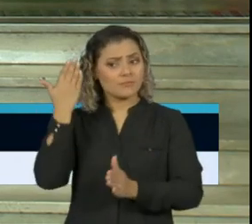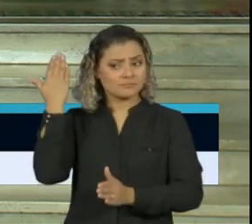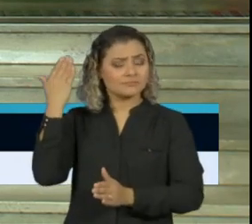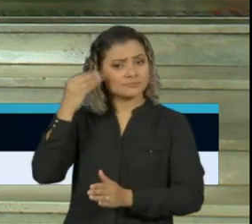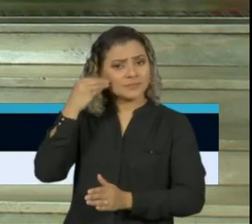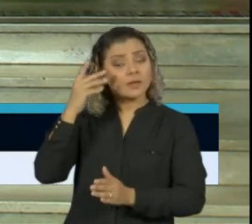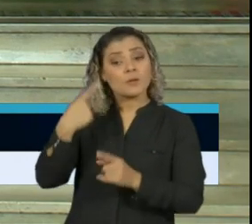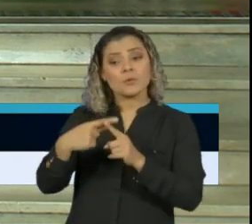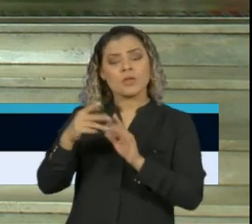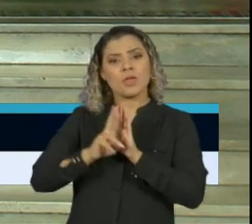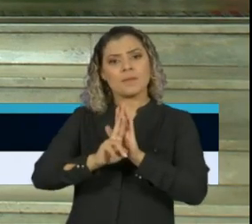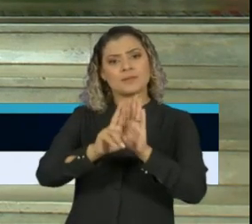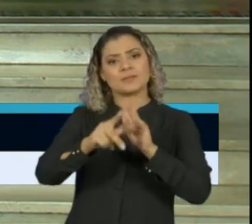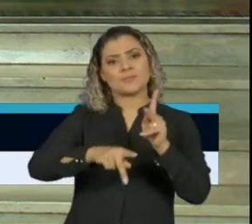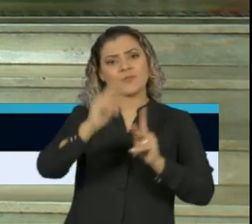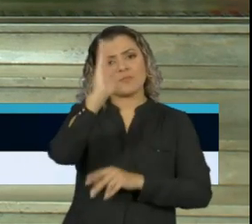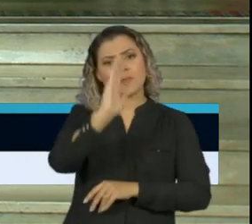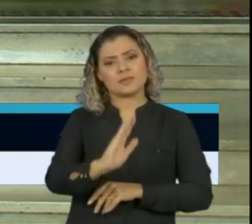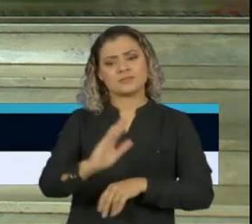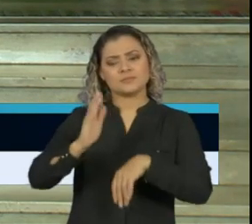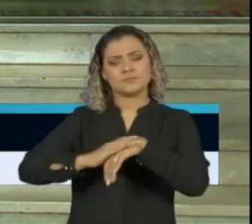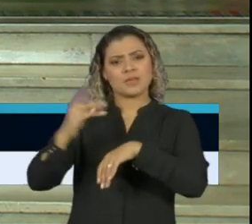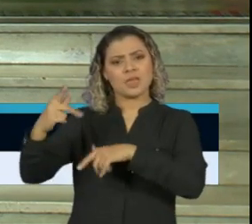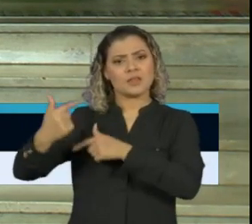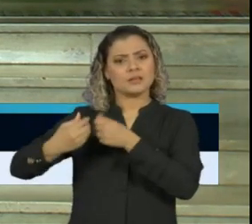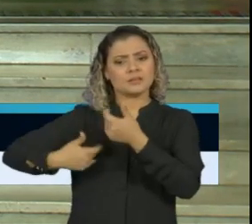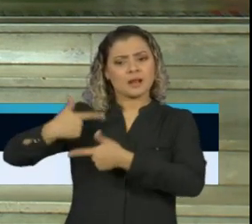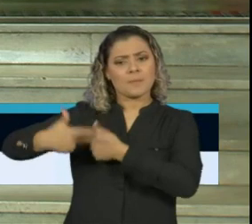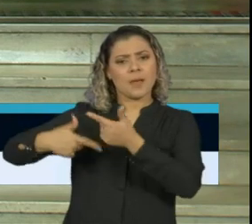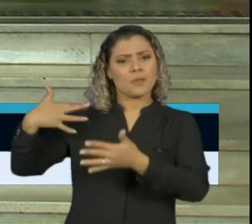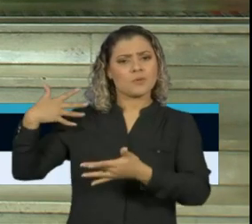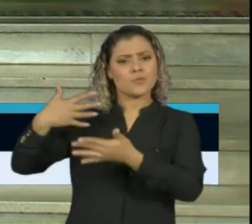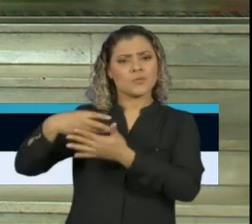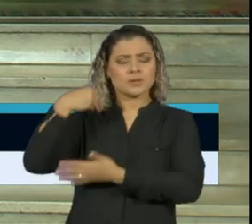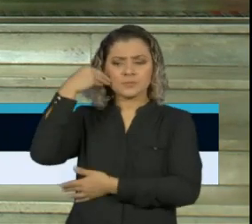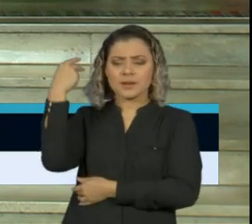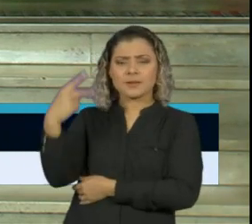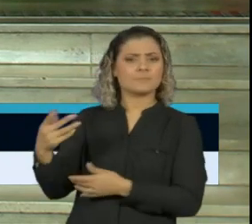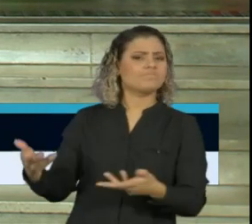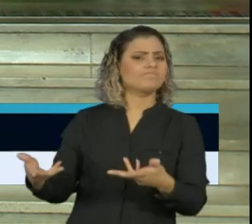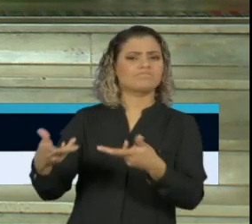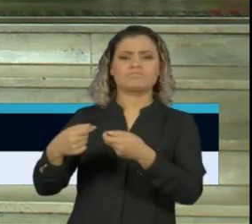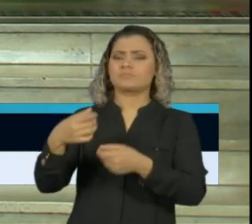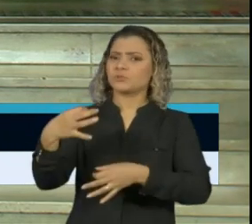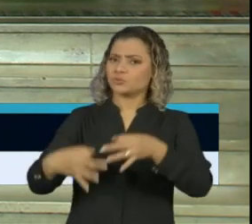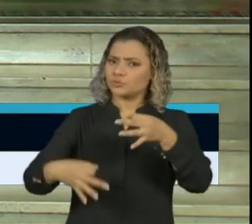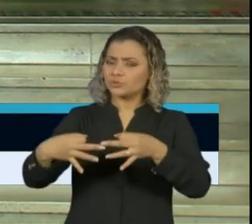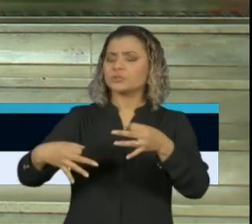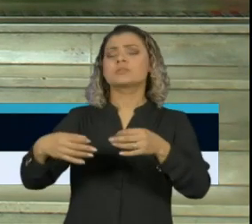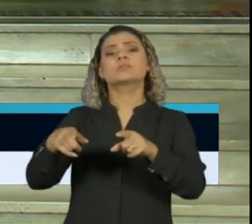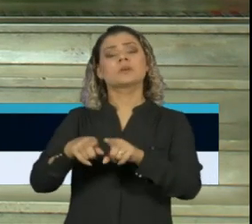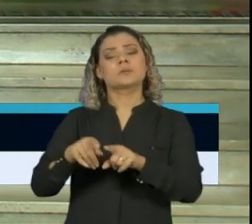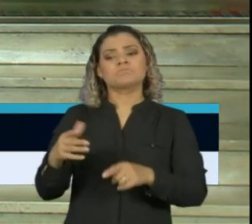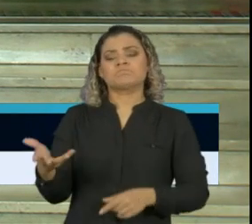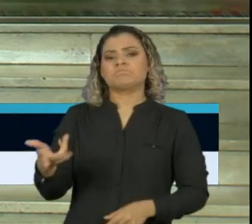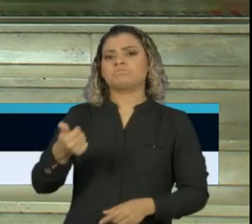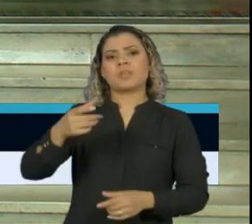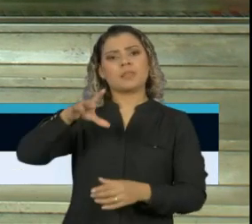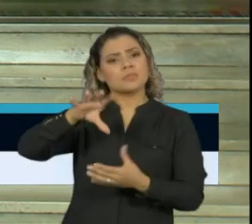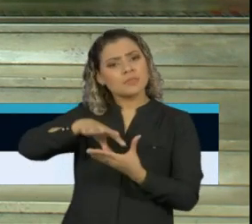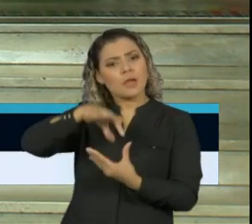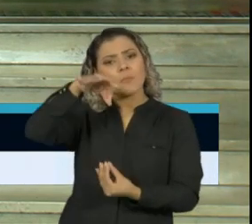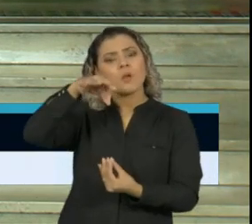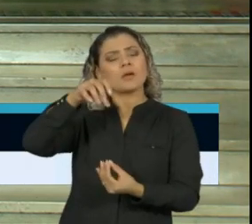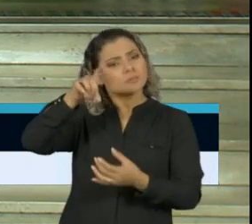por aquilo que ele representa na sua trajetória, na sua biografia, para a justiça, a decência e a